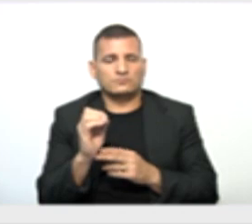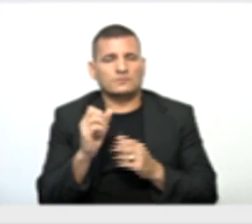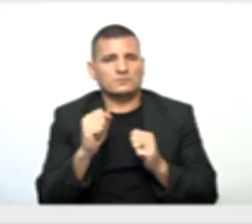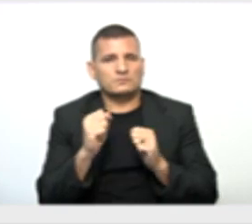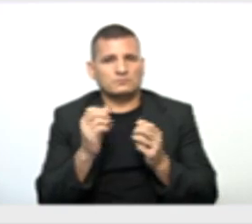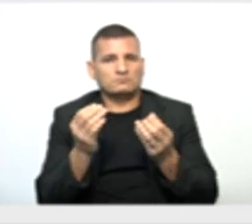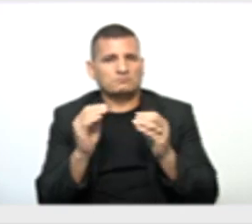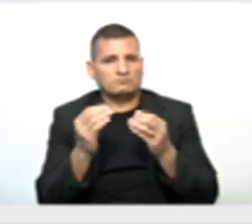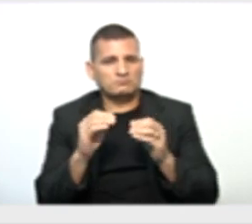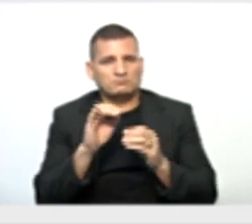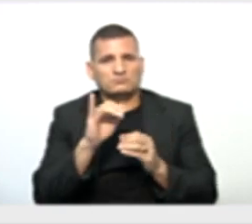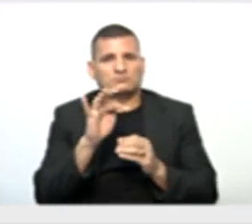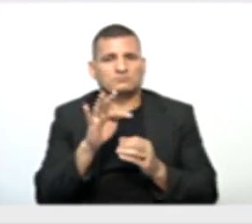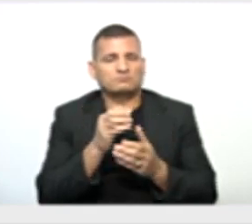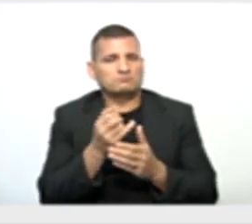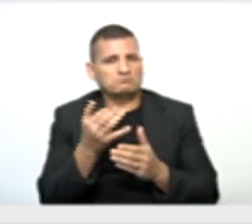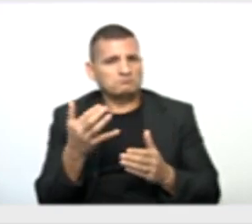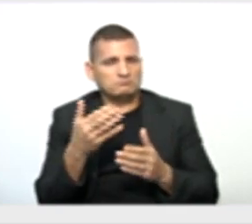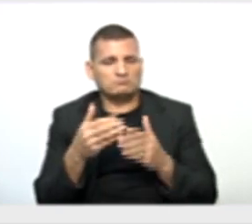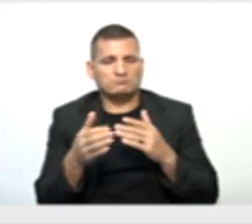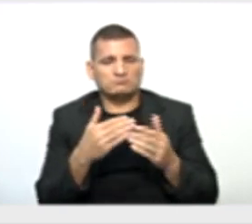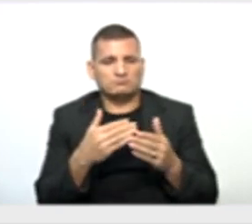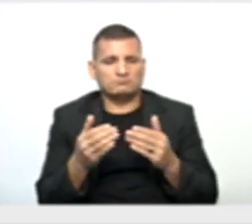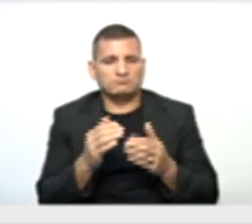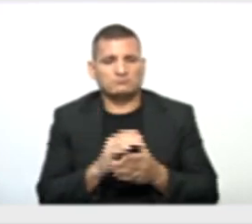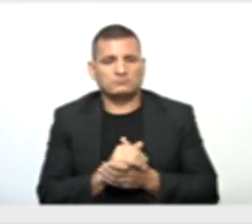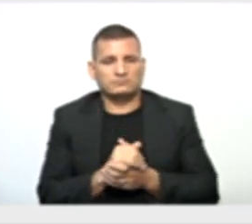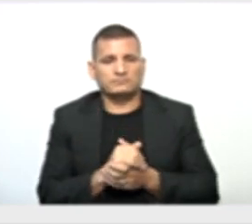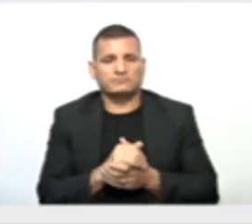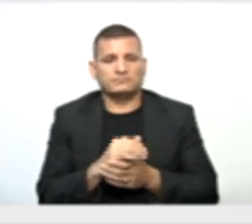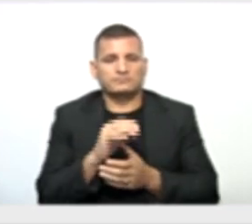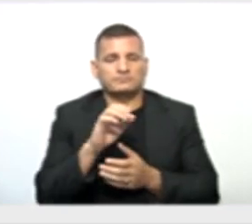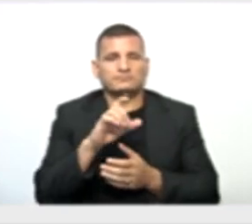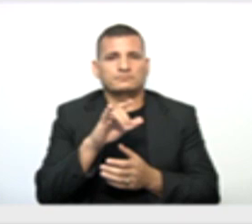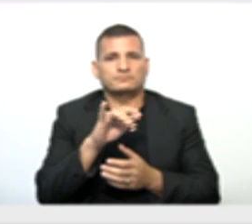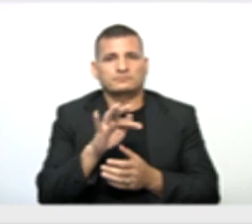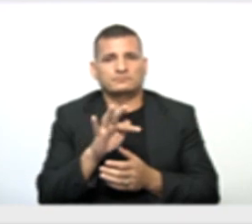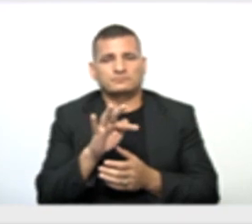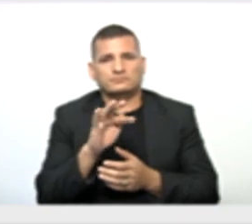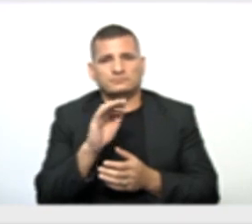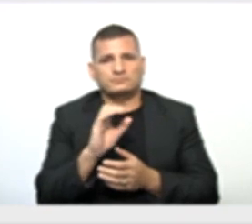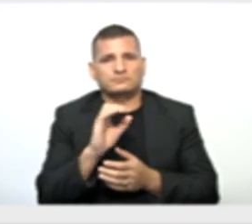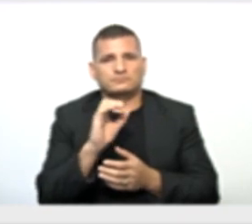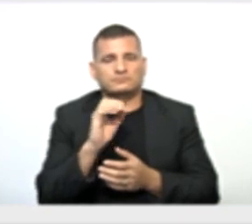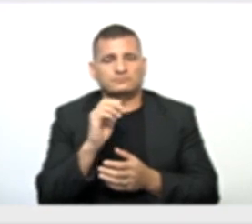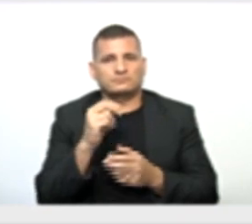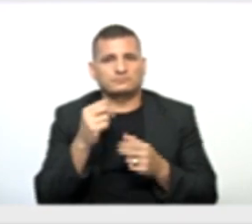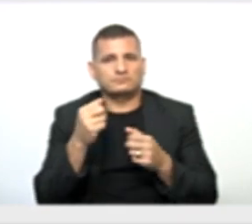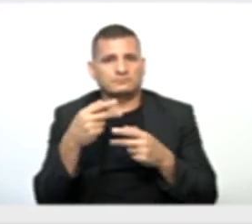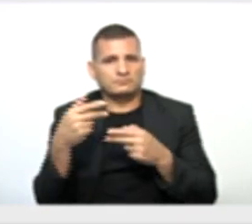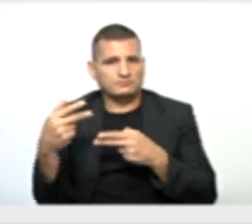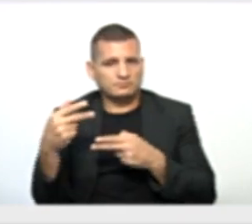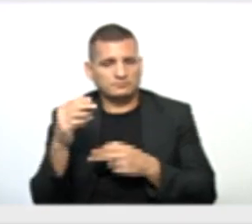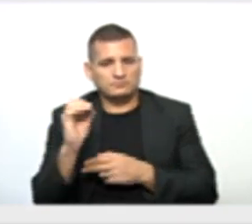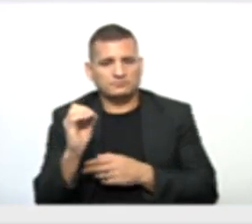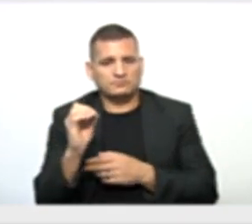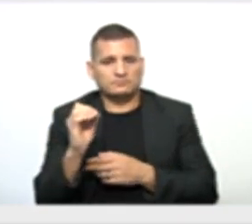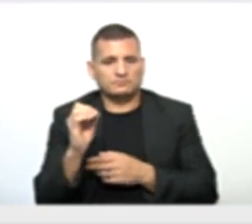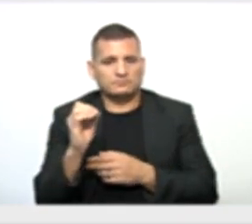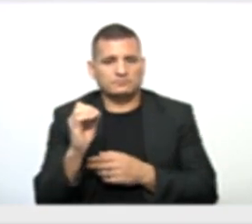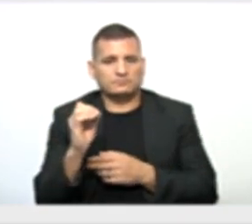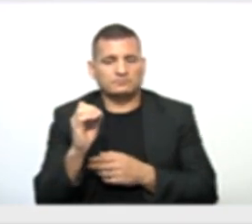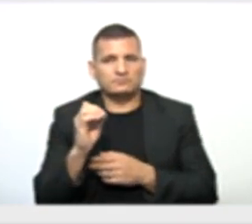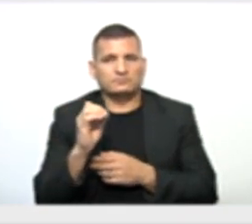eu quiser. Eu posso colocar mais um aqui, ó, elif C igual a 0. Aí eu imprimo